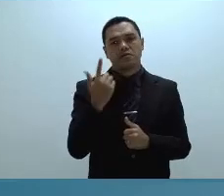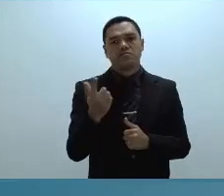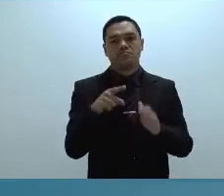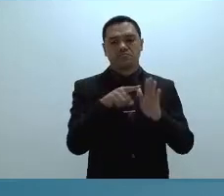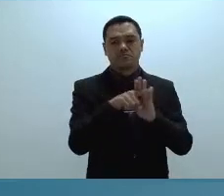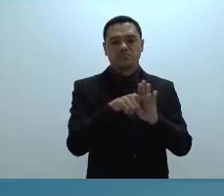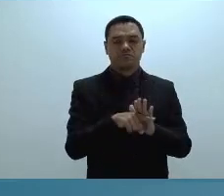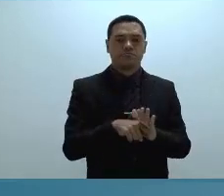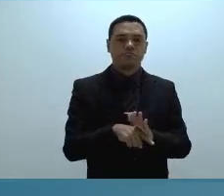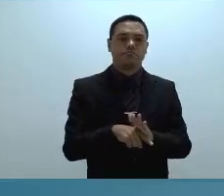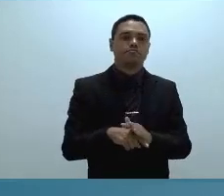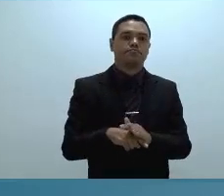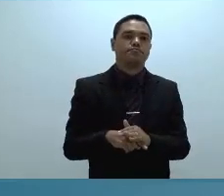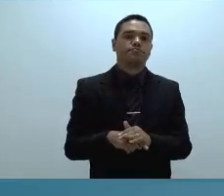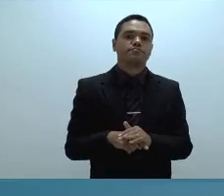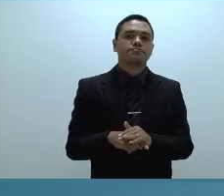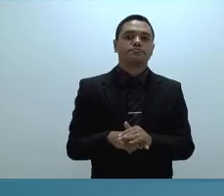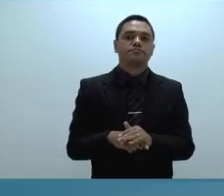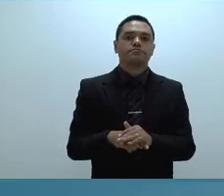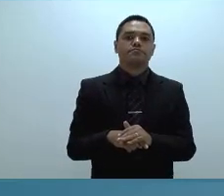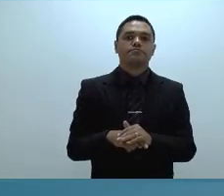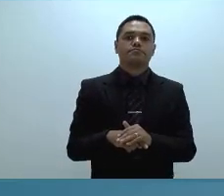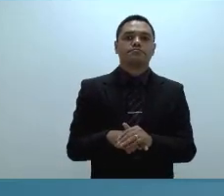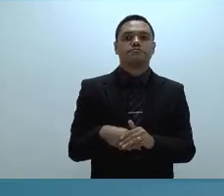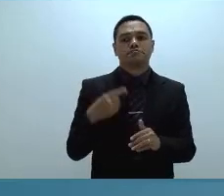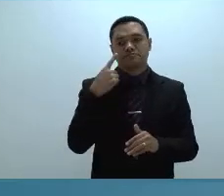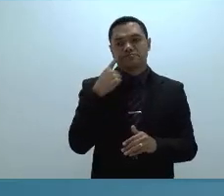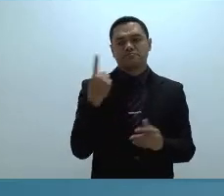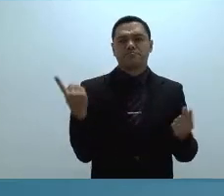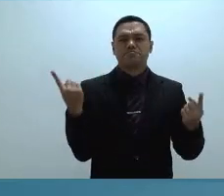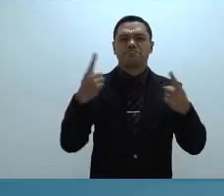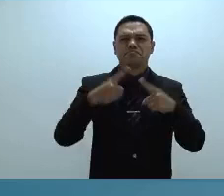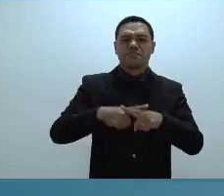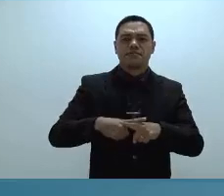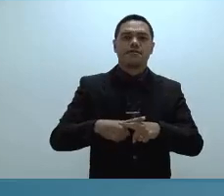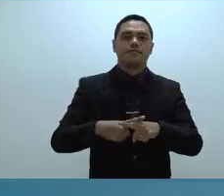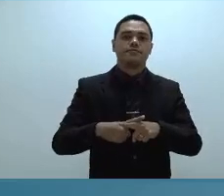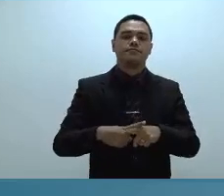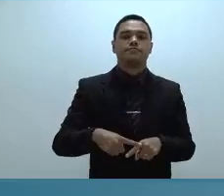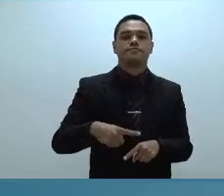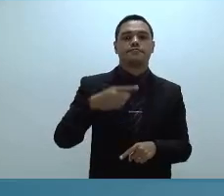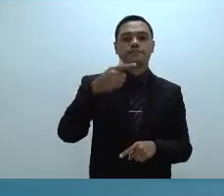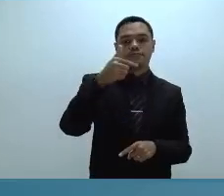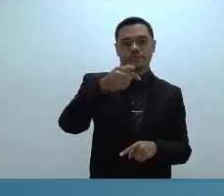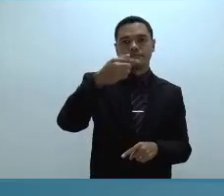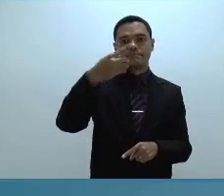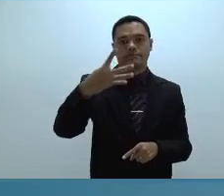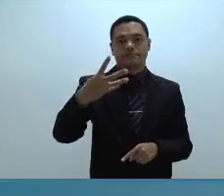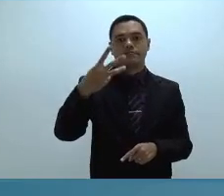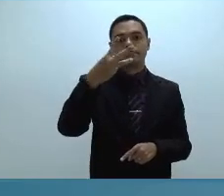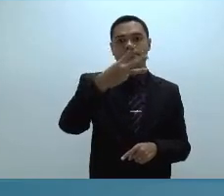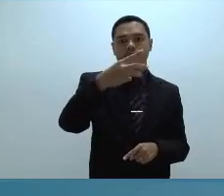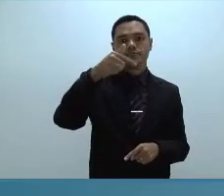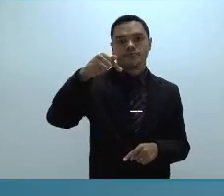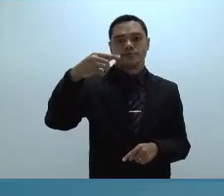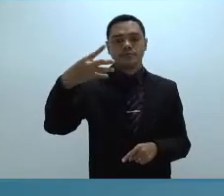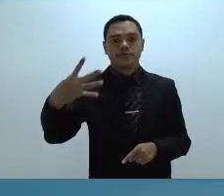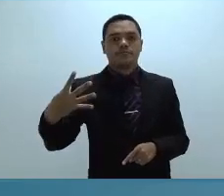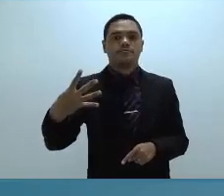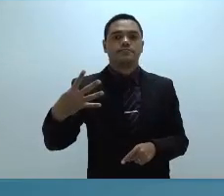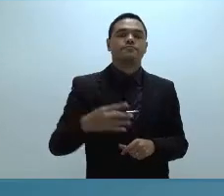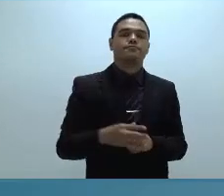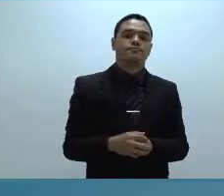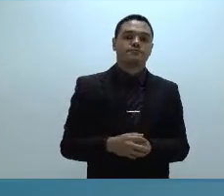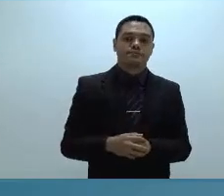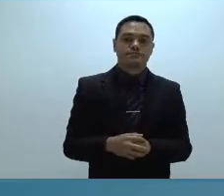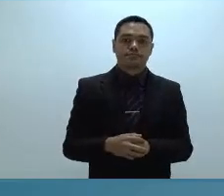abaixo. No exercício do conflito de competência 104-374, RS, relator e administra Milton